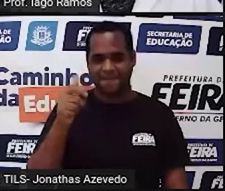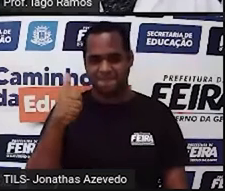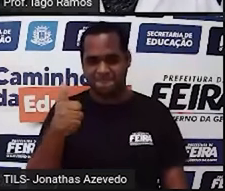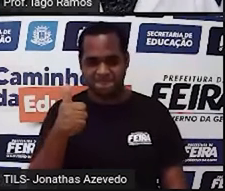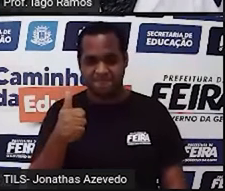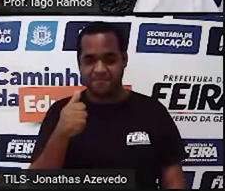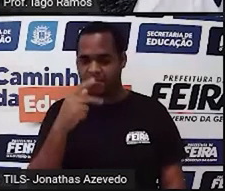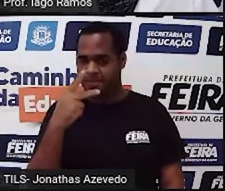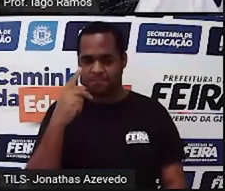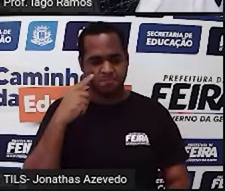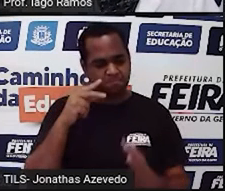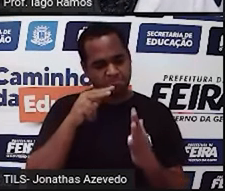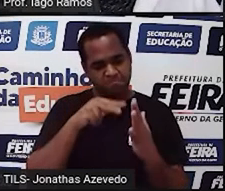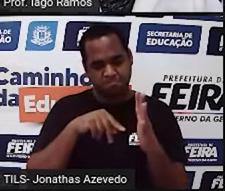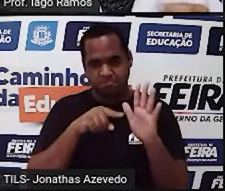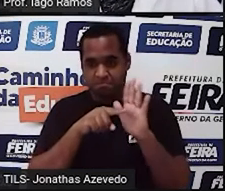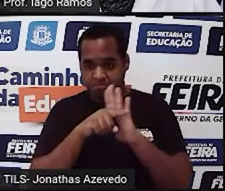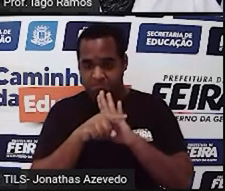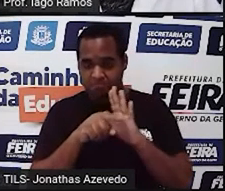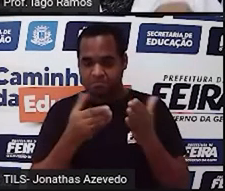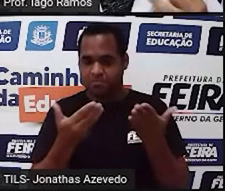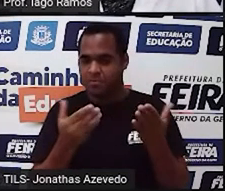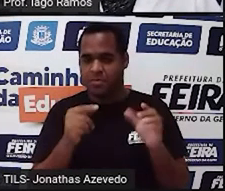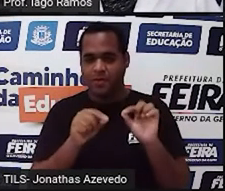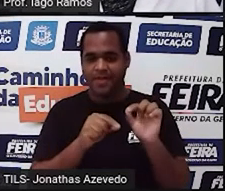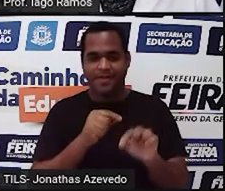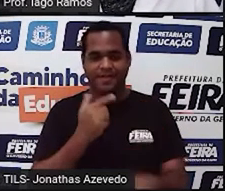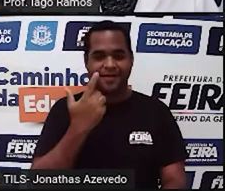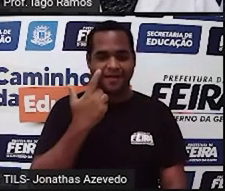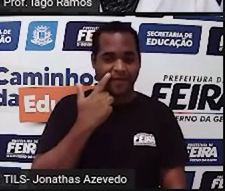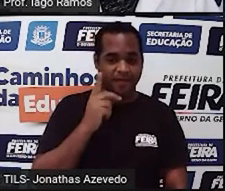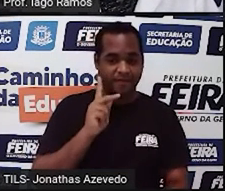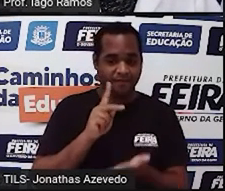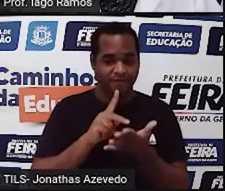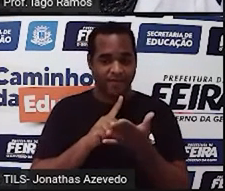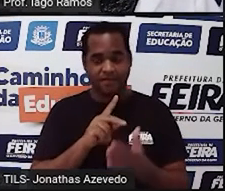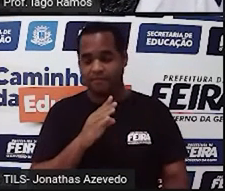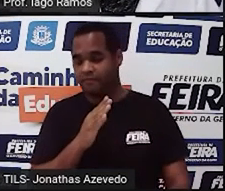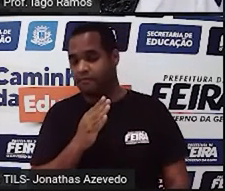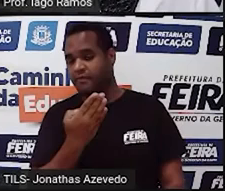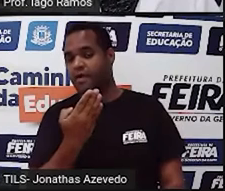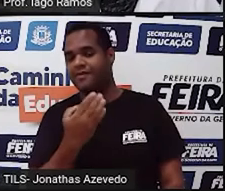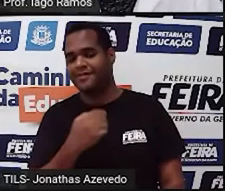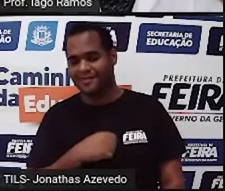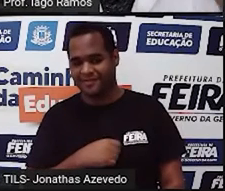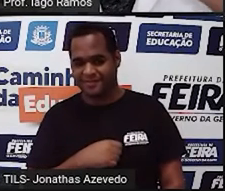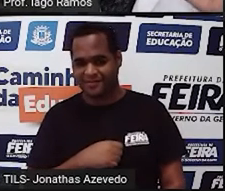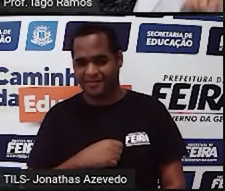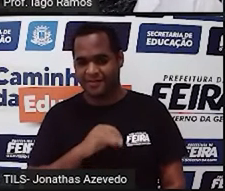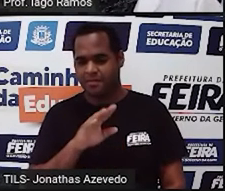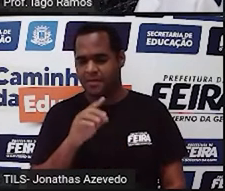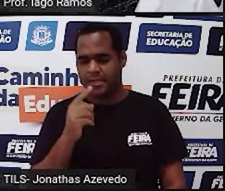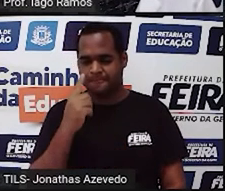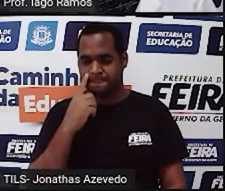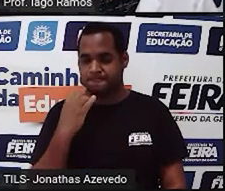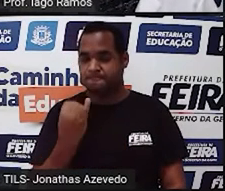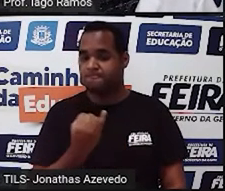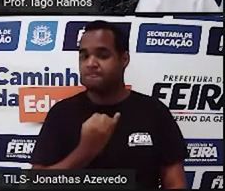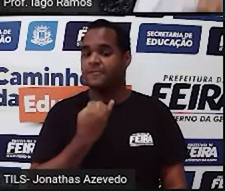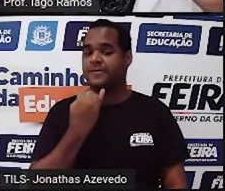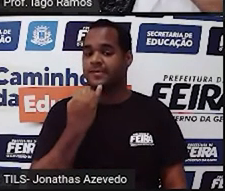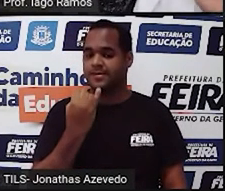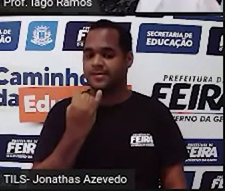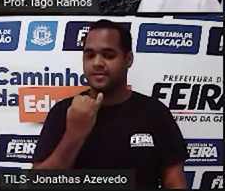você lê a pergunta e ver se é verdadeiro ou falso mas um detalhe